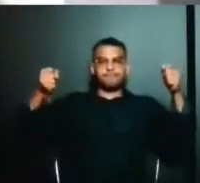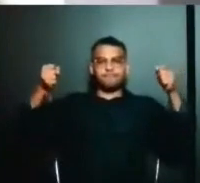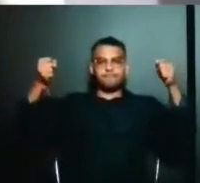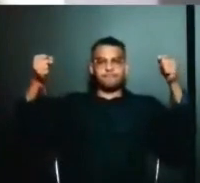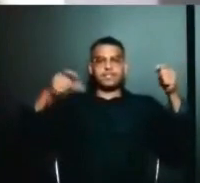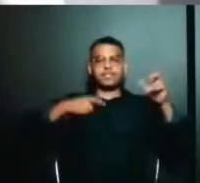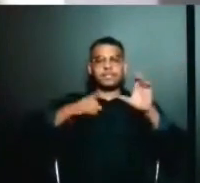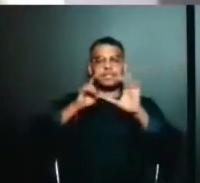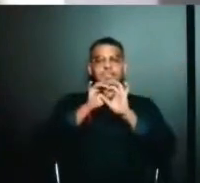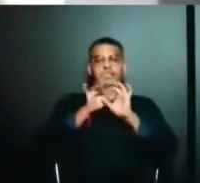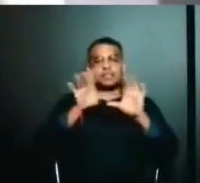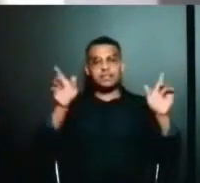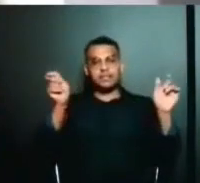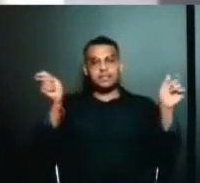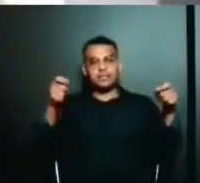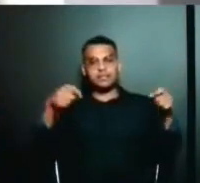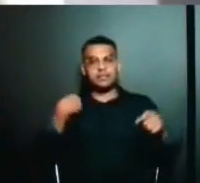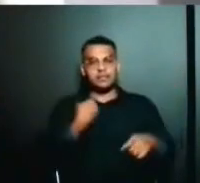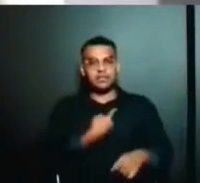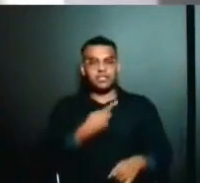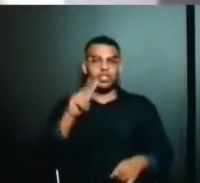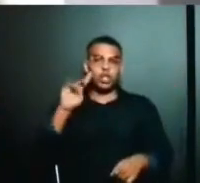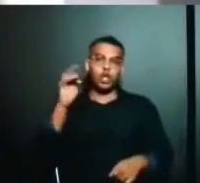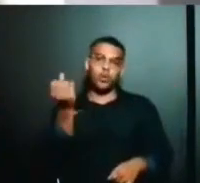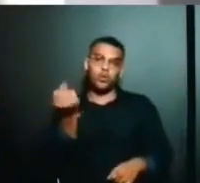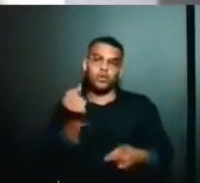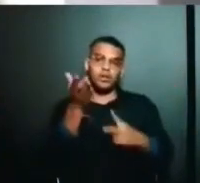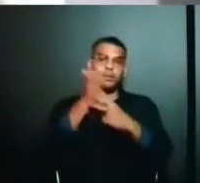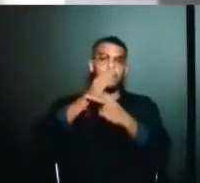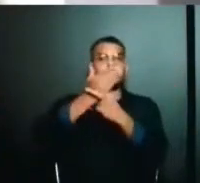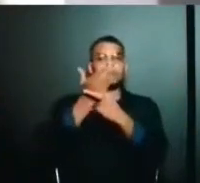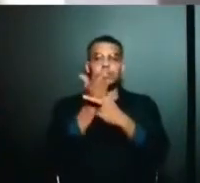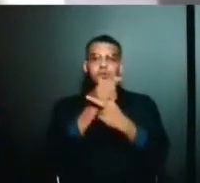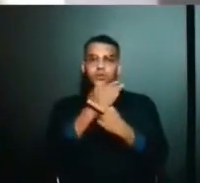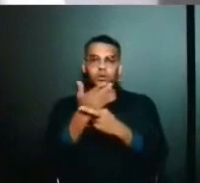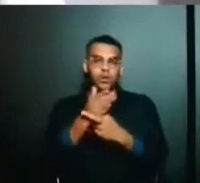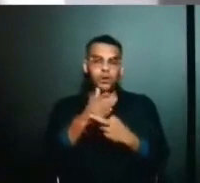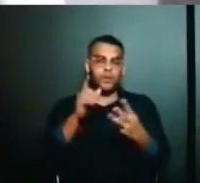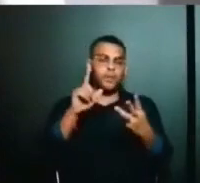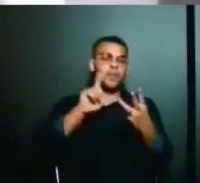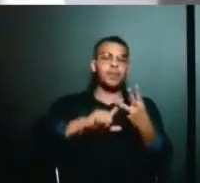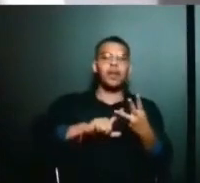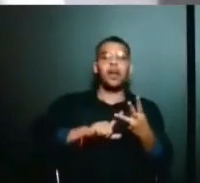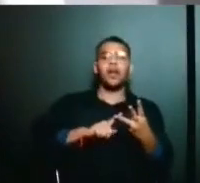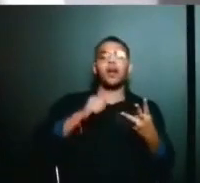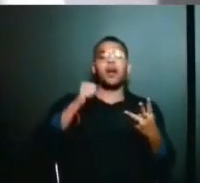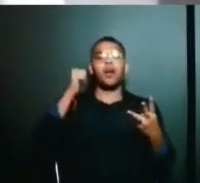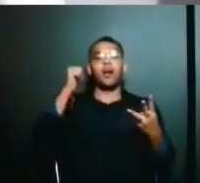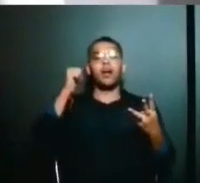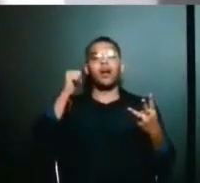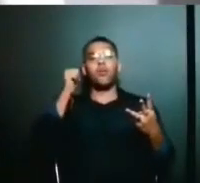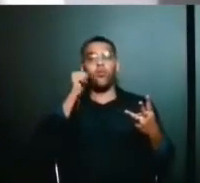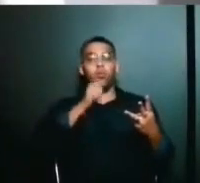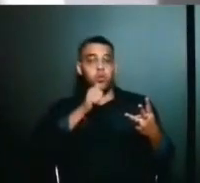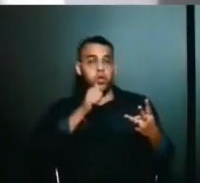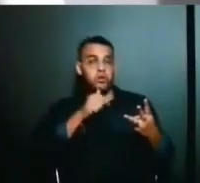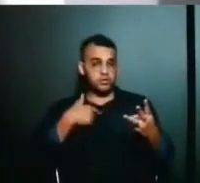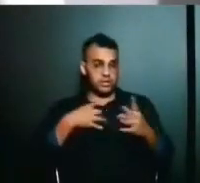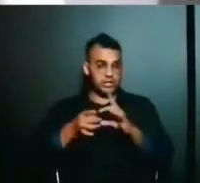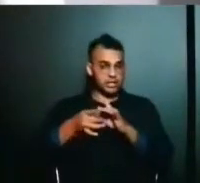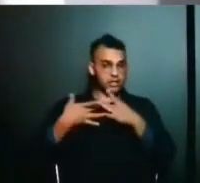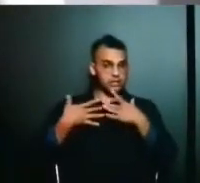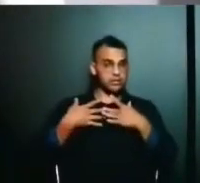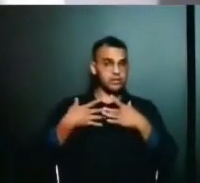ser enfermeira, homossexual, bissexual, não tem ligação? Tem ligação. Nossa liberdade estava